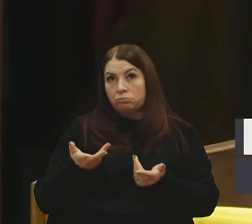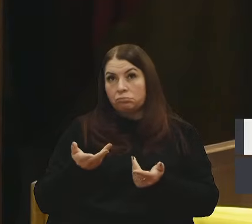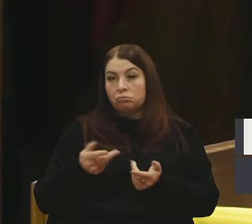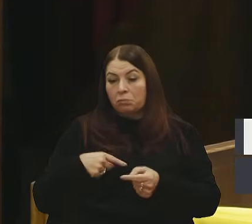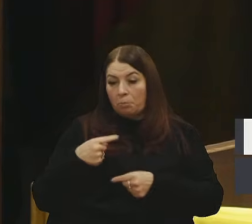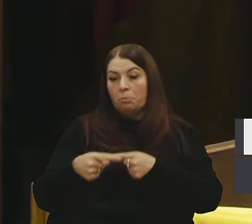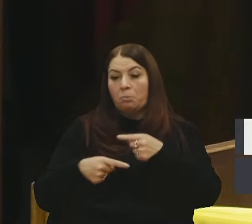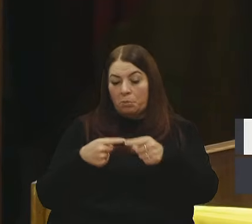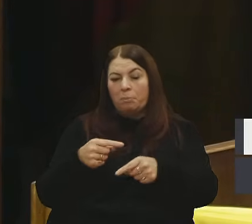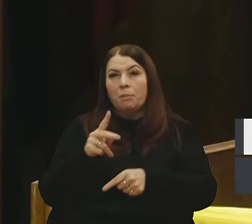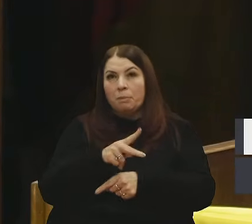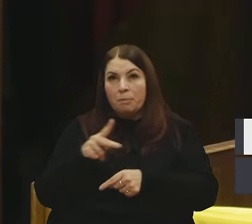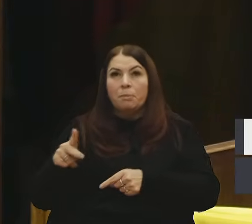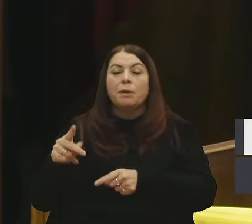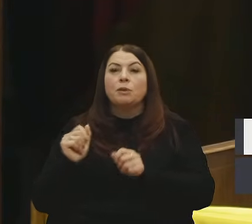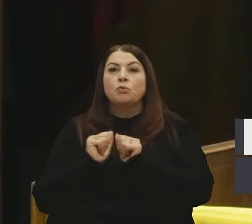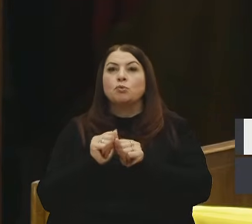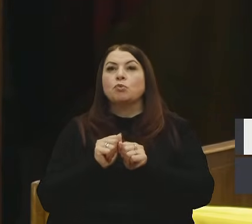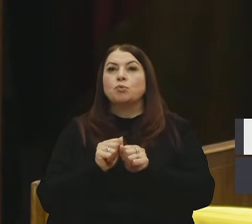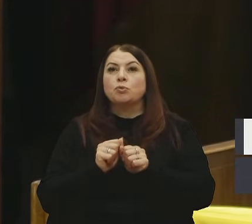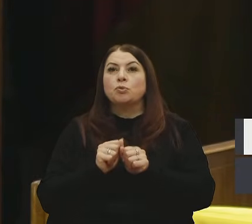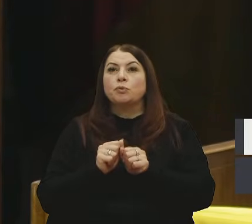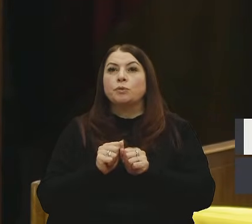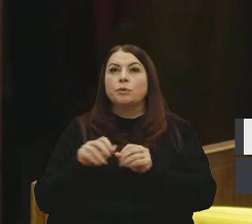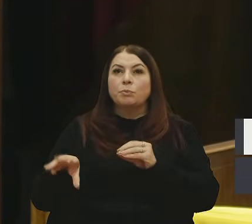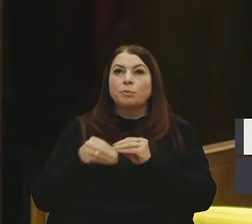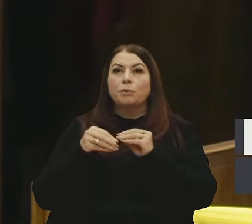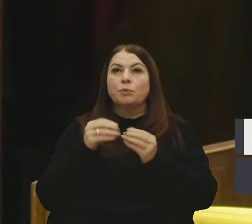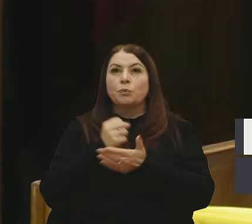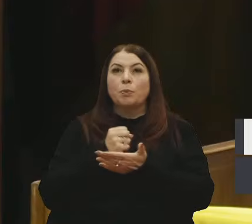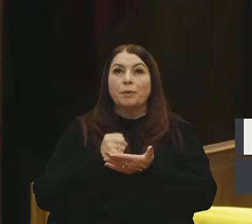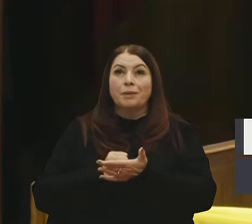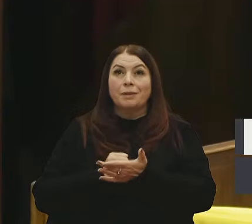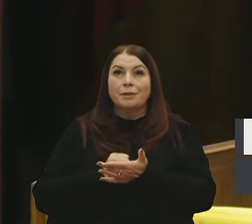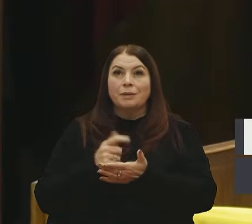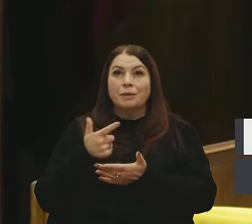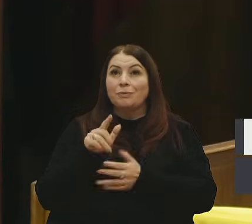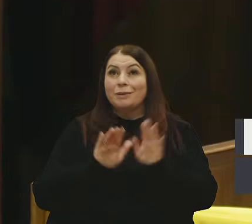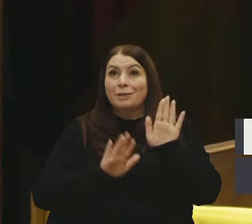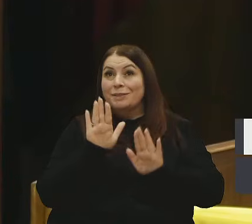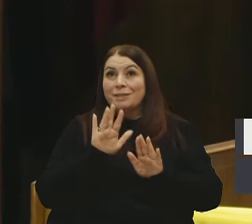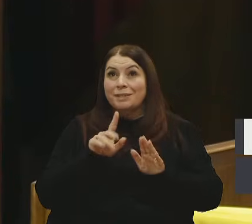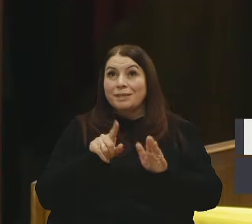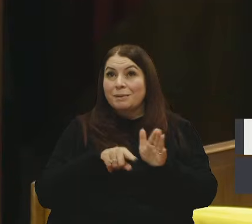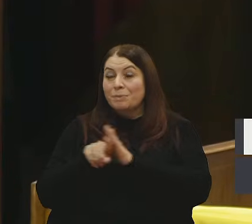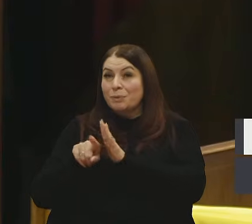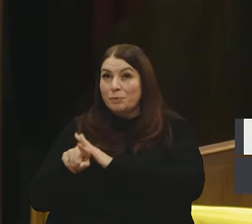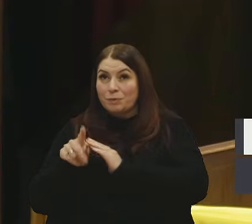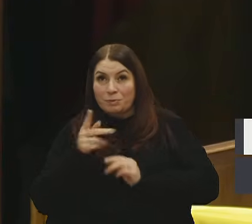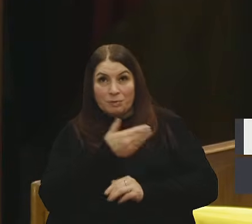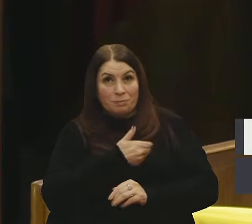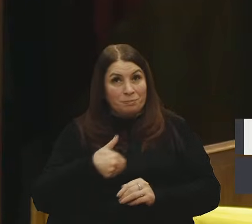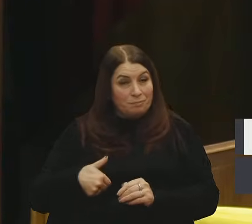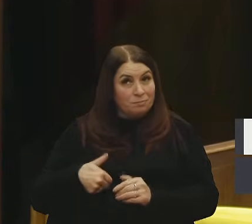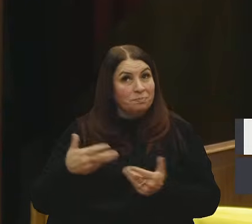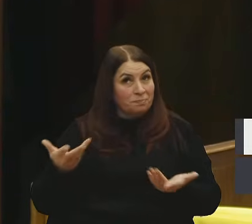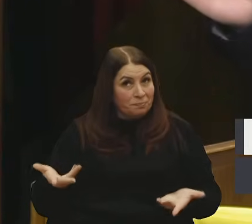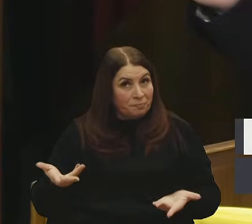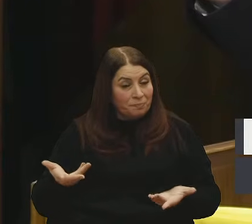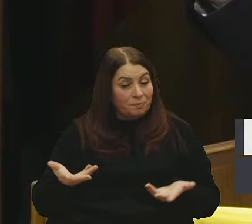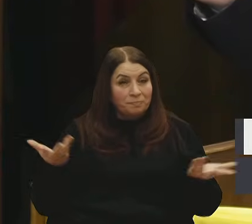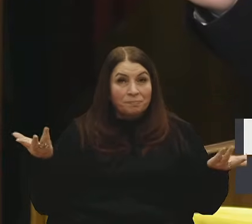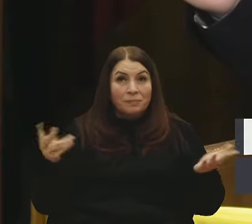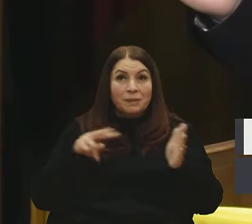prorrogar a PPP mediante mero aditamento do contrato, sem licitação e sem consulta pública. Ou seja,